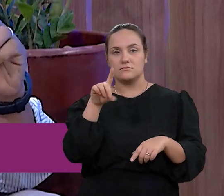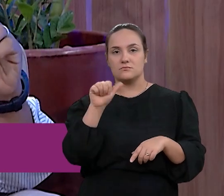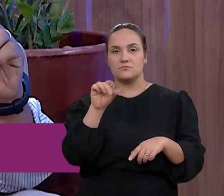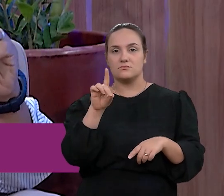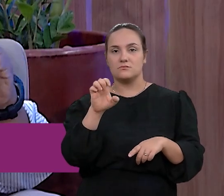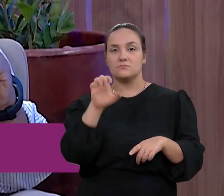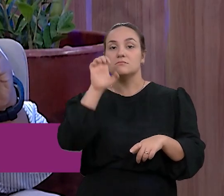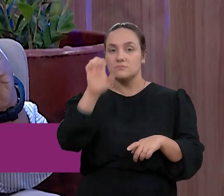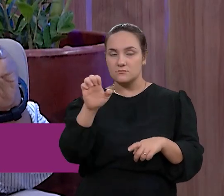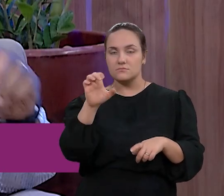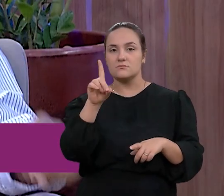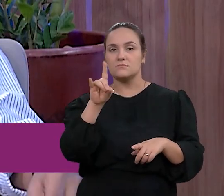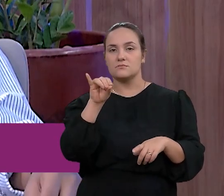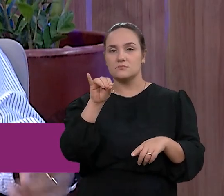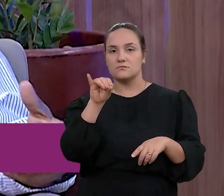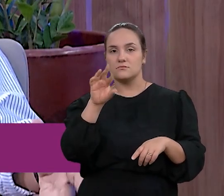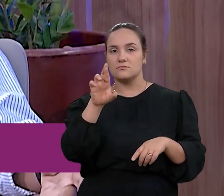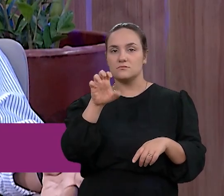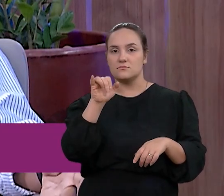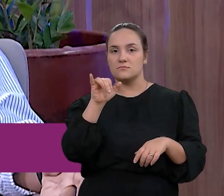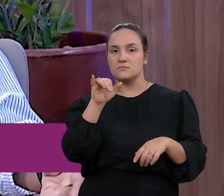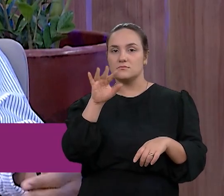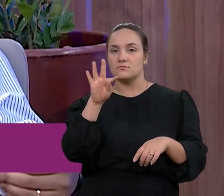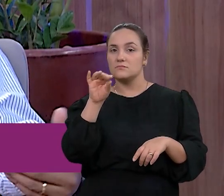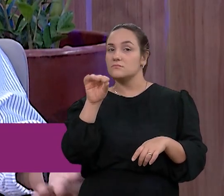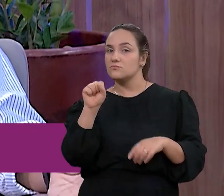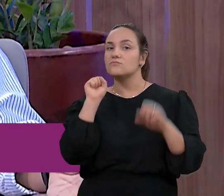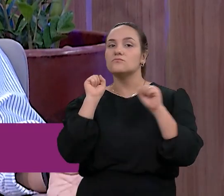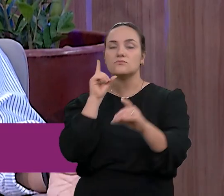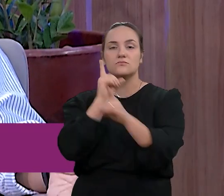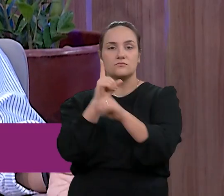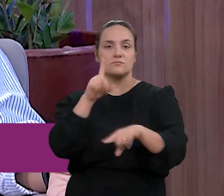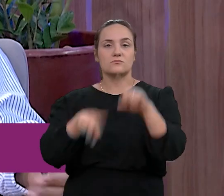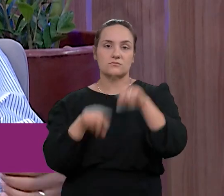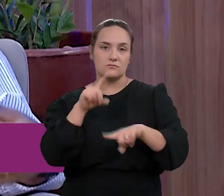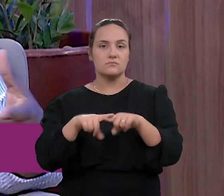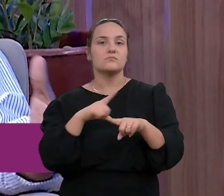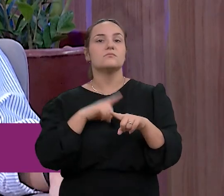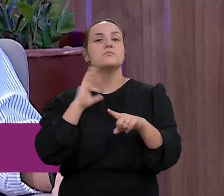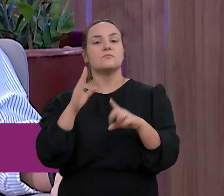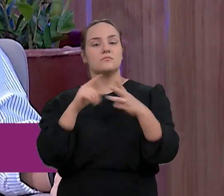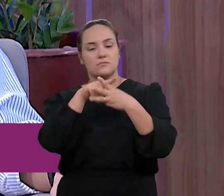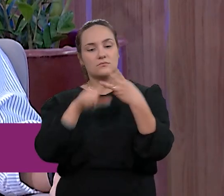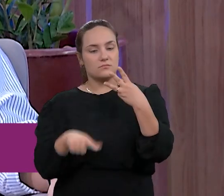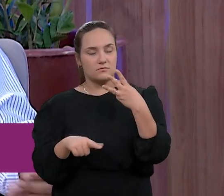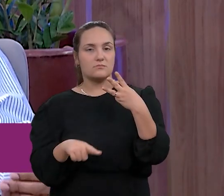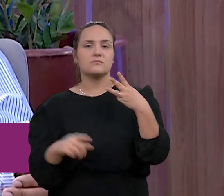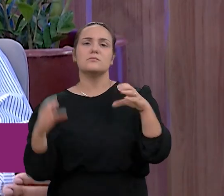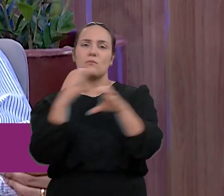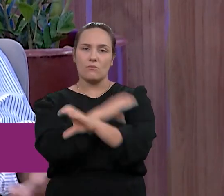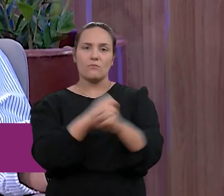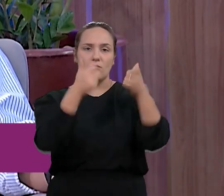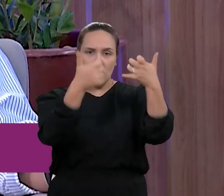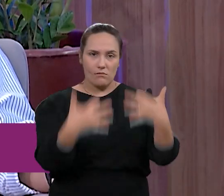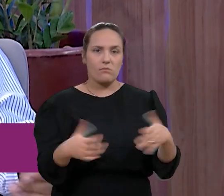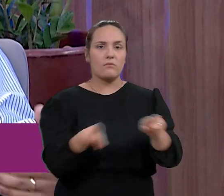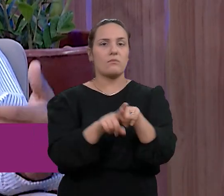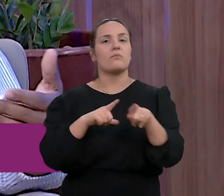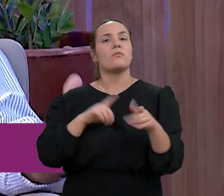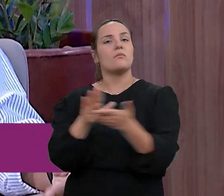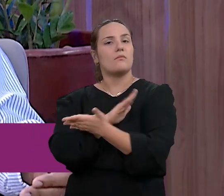orfandade direitos em que você pode localizar nossos materiais nós temos três publicações bem